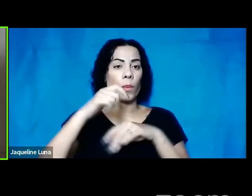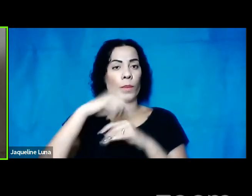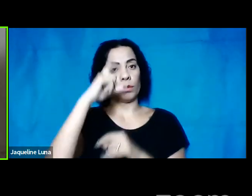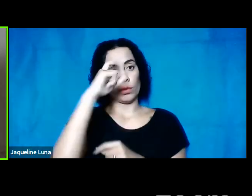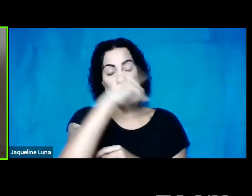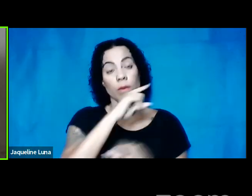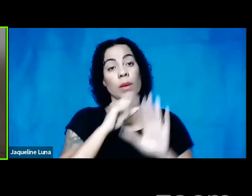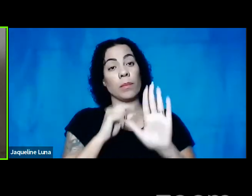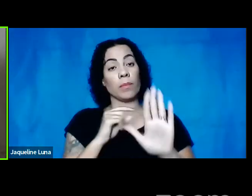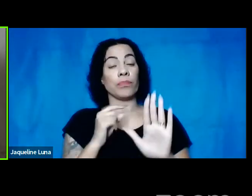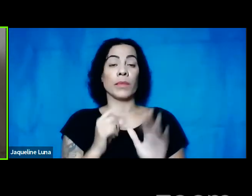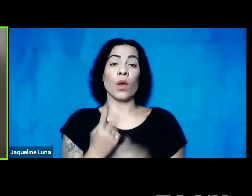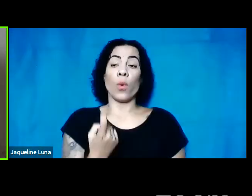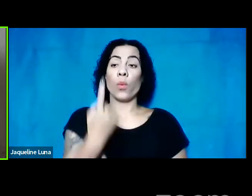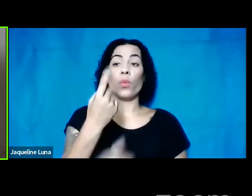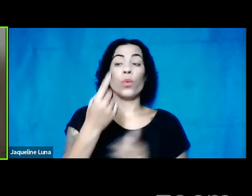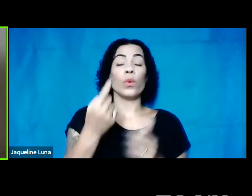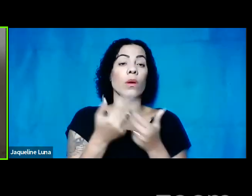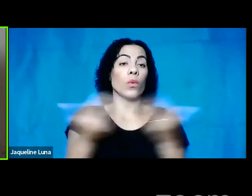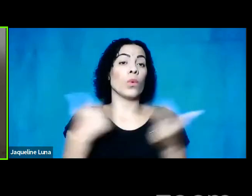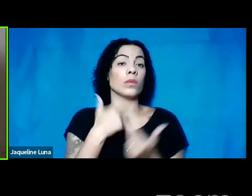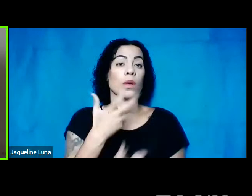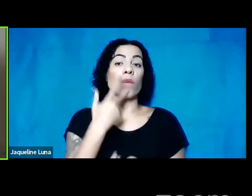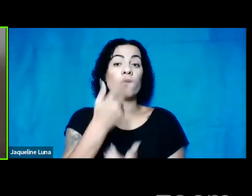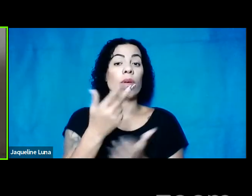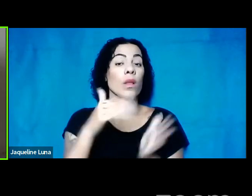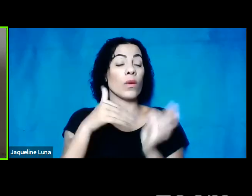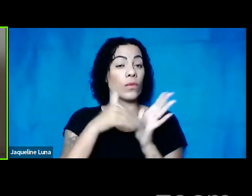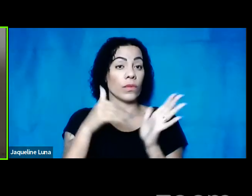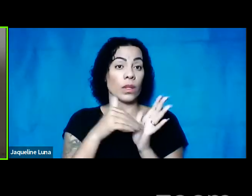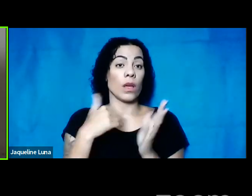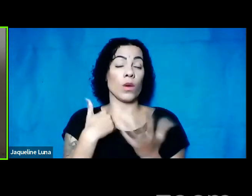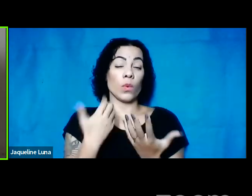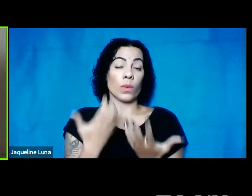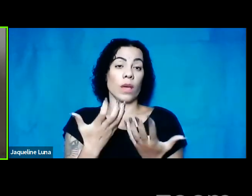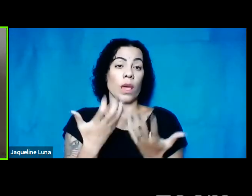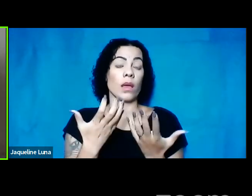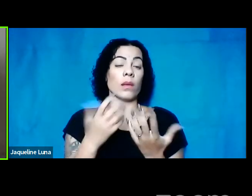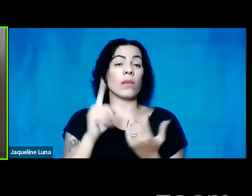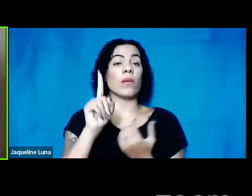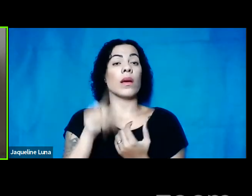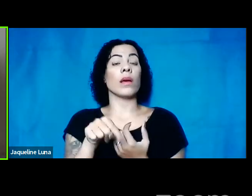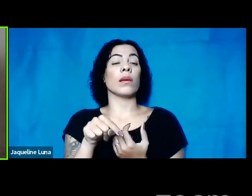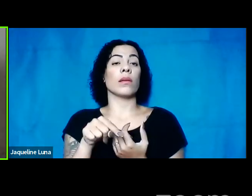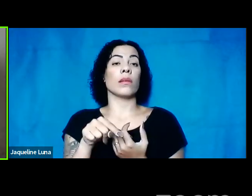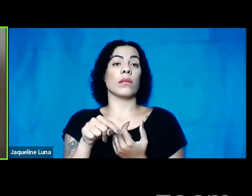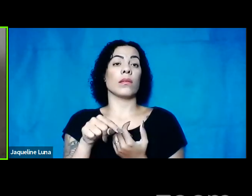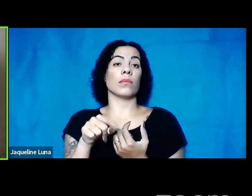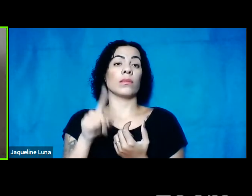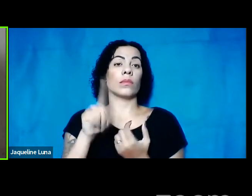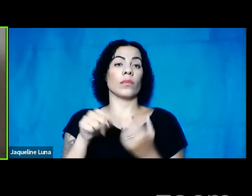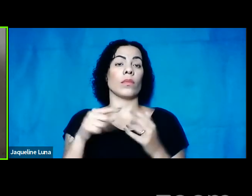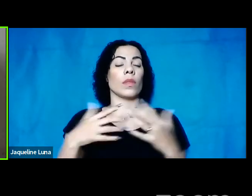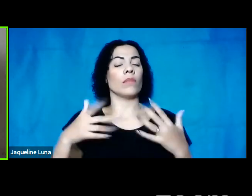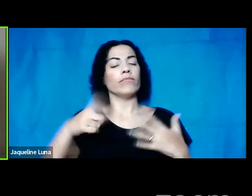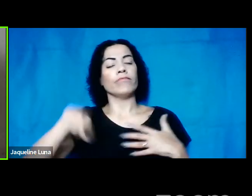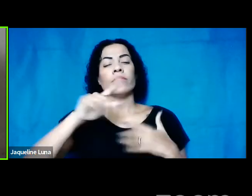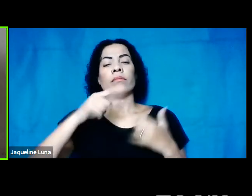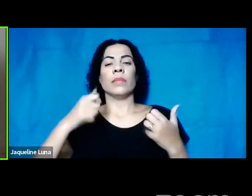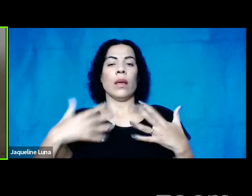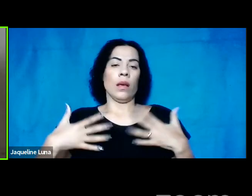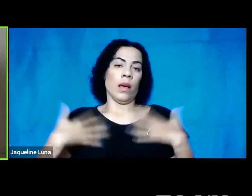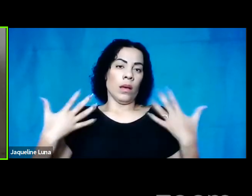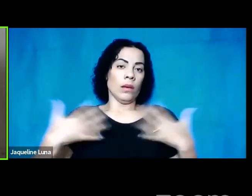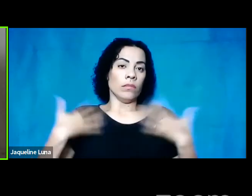Mas aí a única coisa, o único comentário final assim, que eu queria fazer é ânimo para todo mundo. A gente,